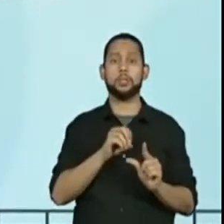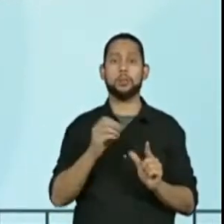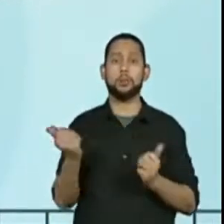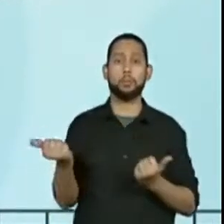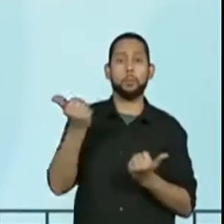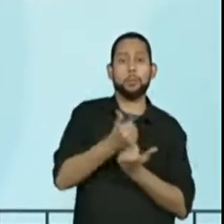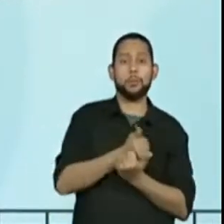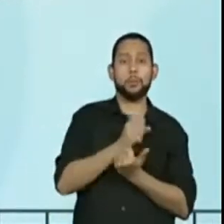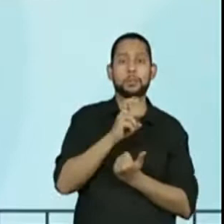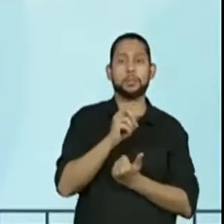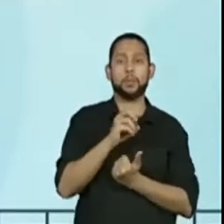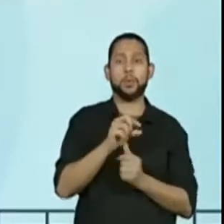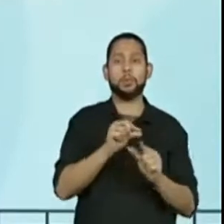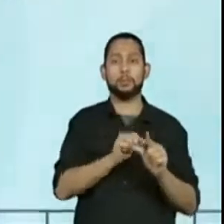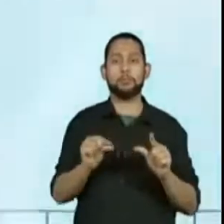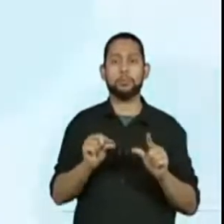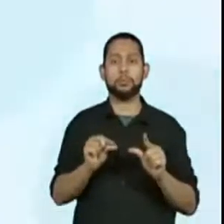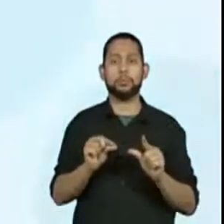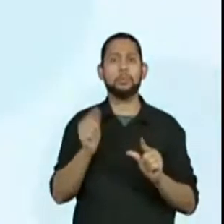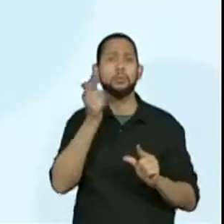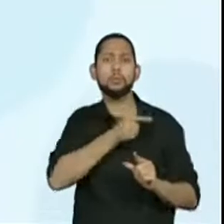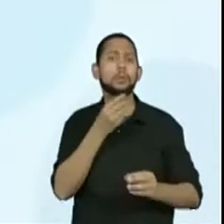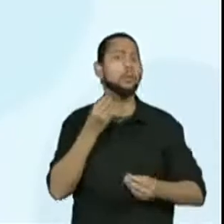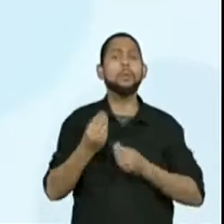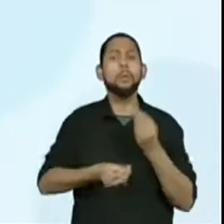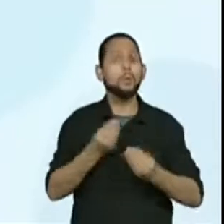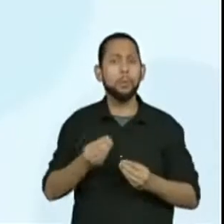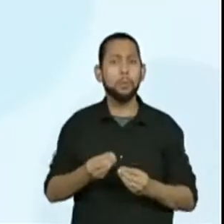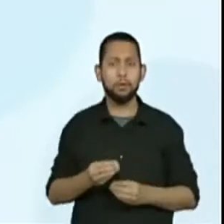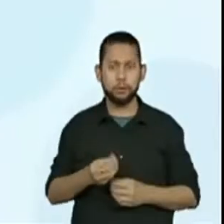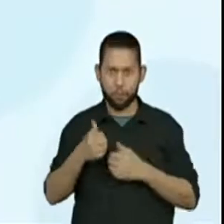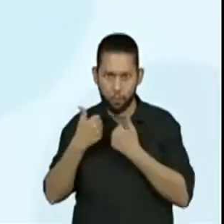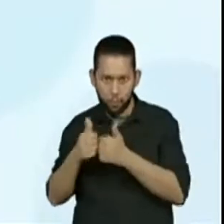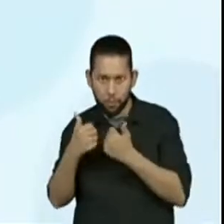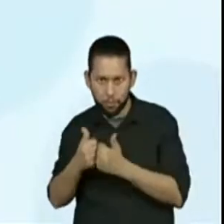Quem pode me dizer? Quem já pensou aí?